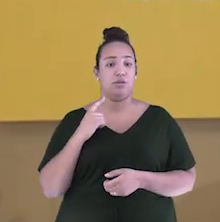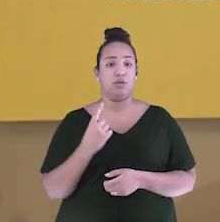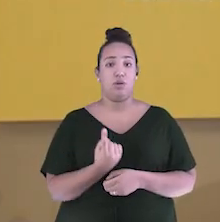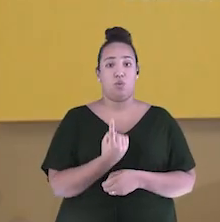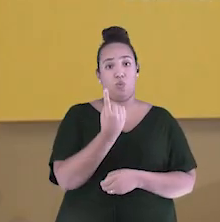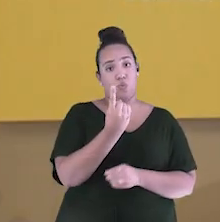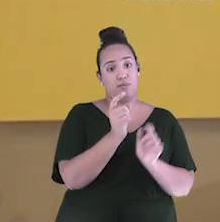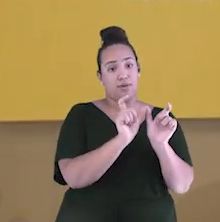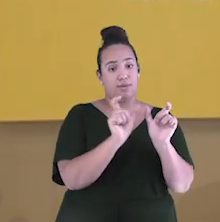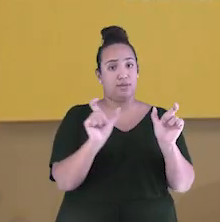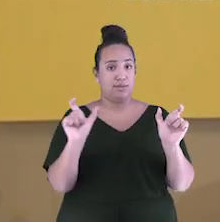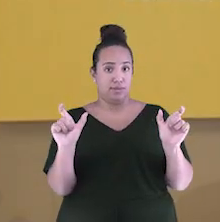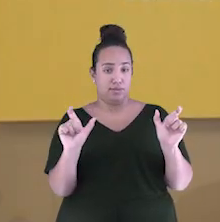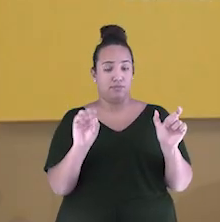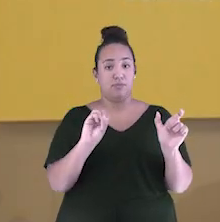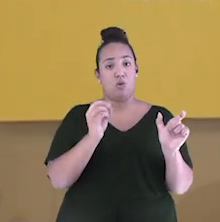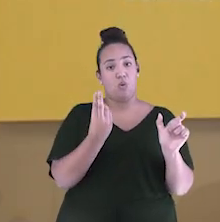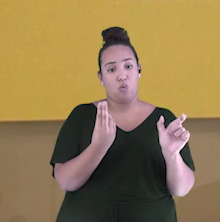monossílabas,